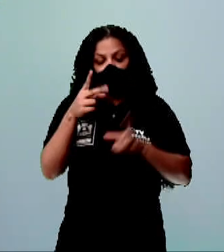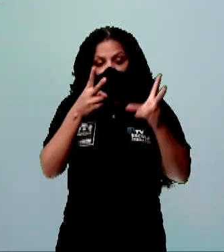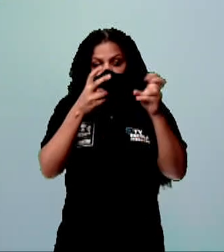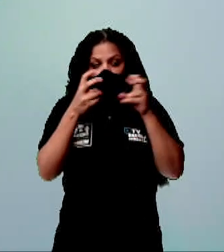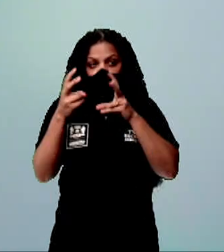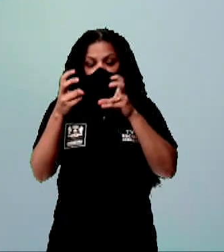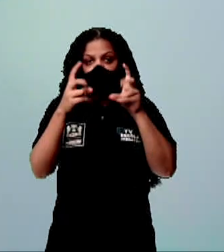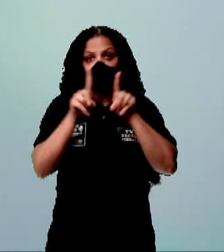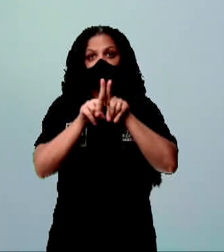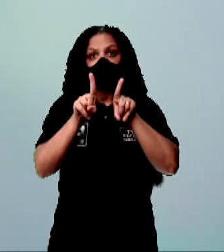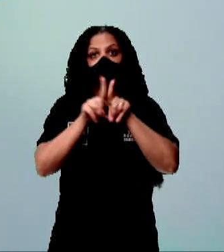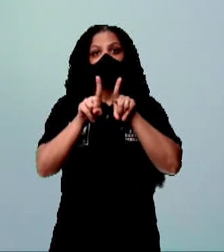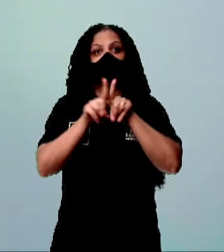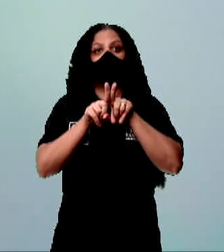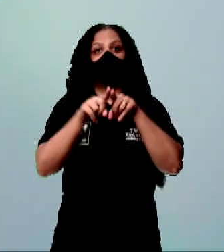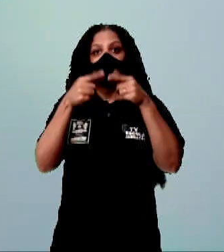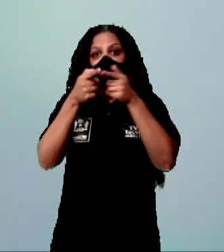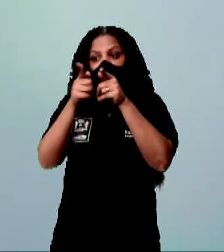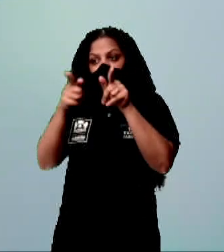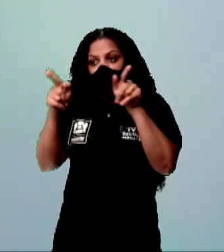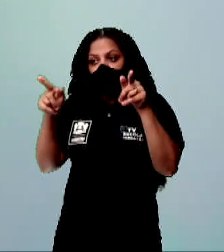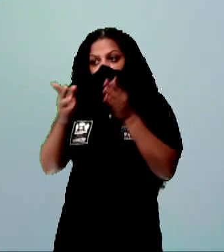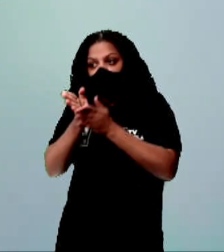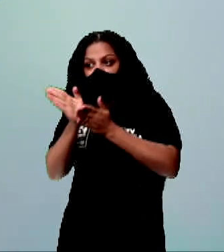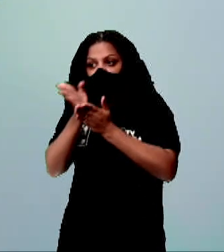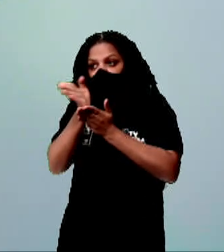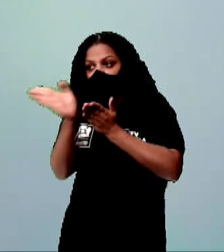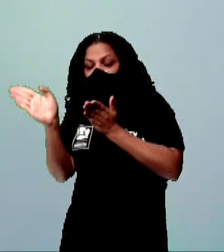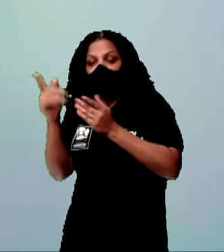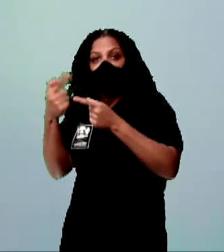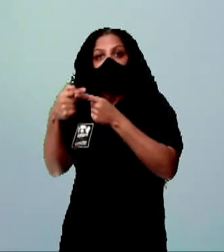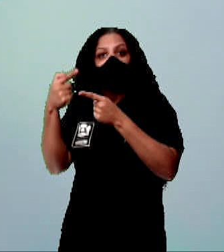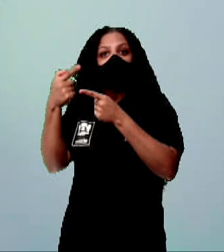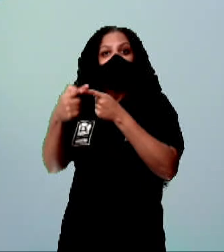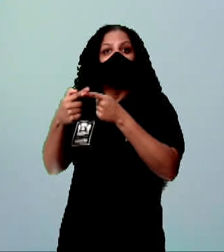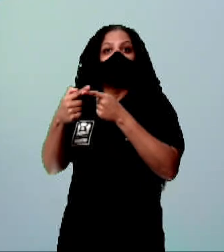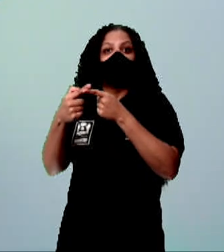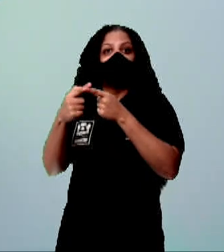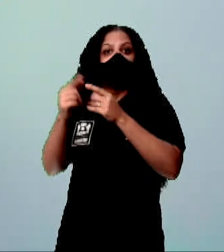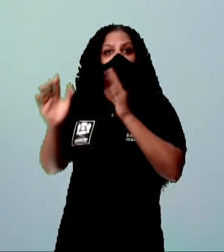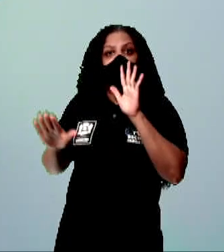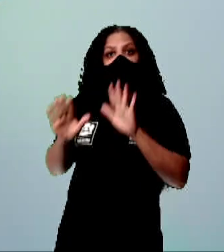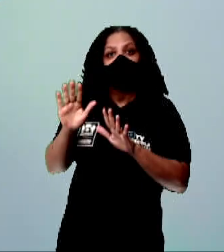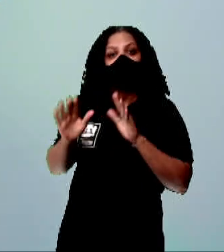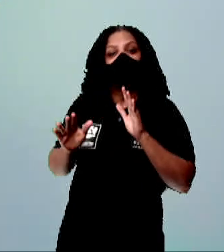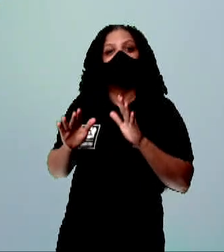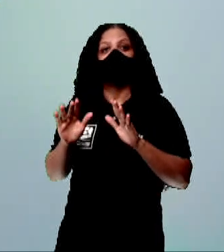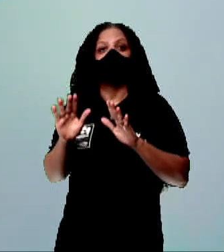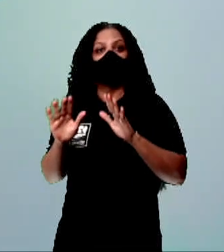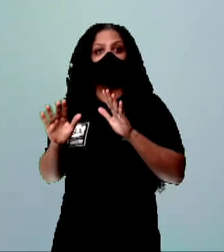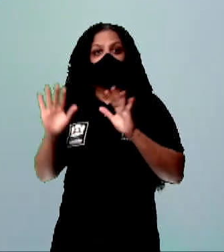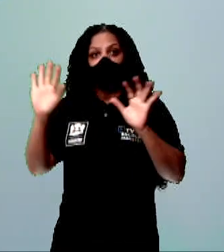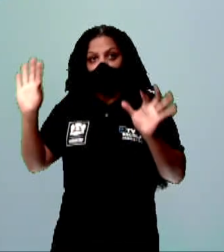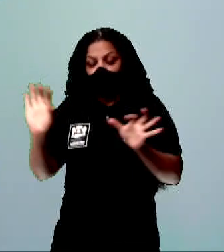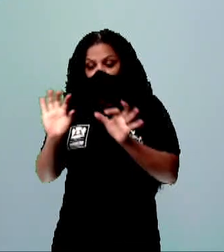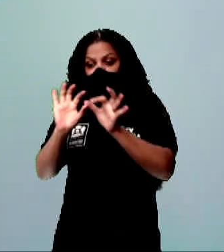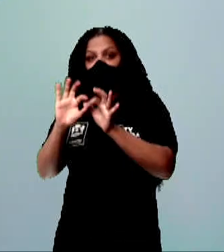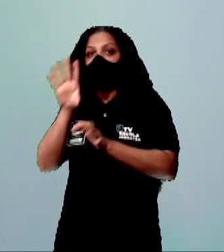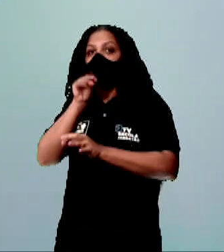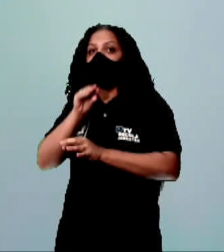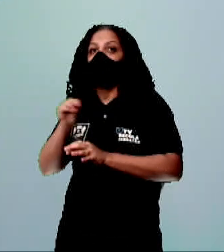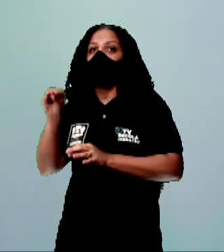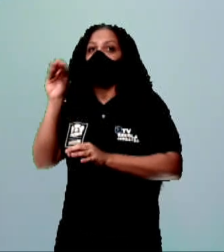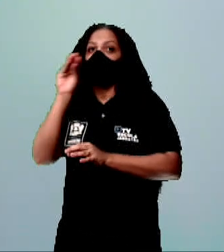desvio gramatical, porque muitas vezes eles tentam aproximar a questão da oralidade. A oralidade para aproximar o